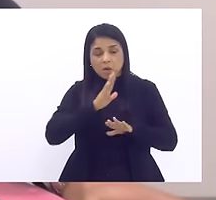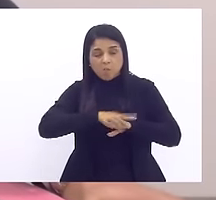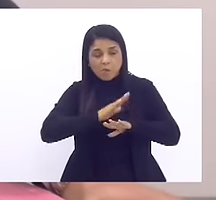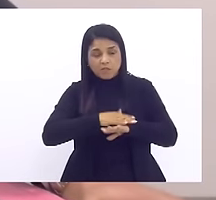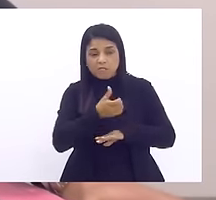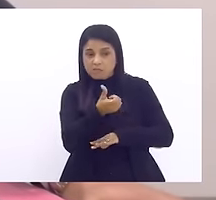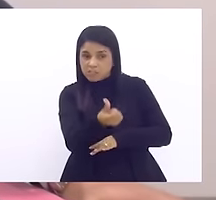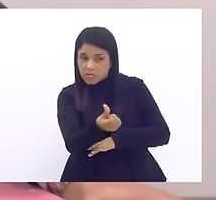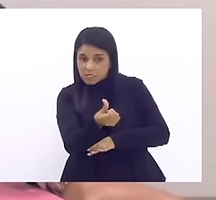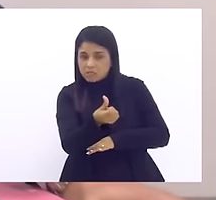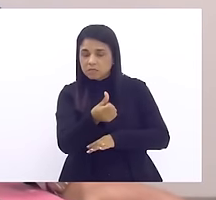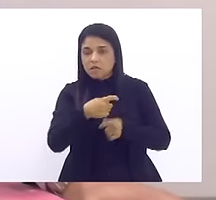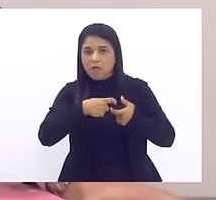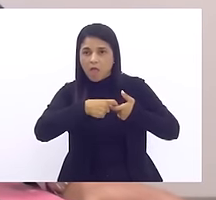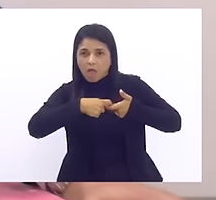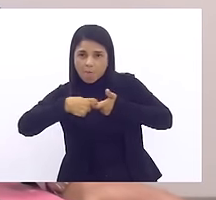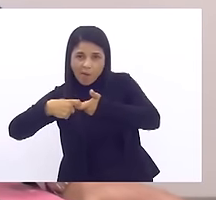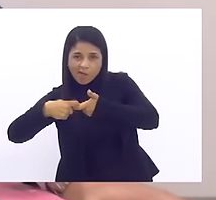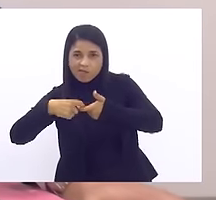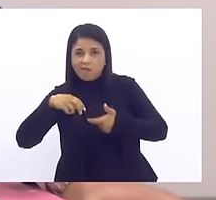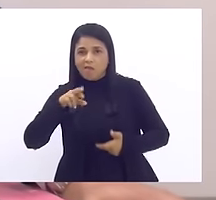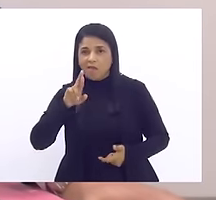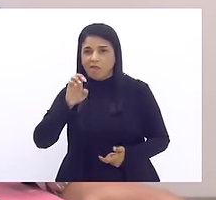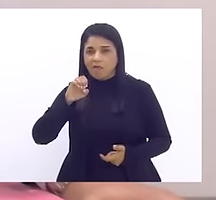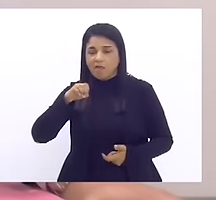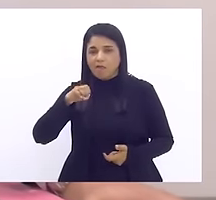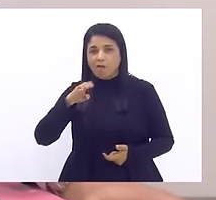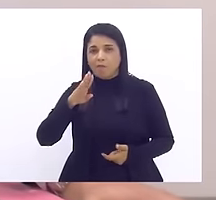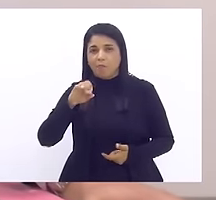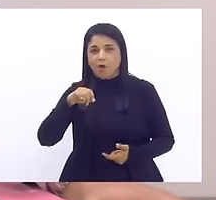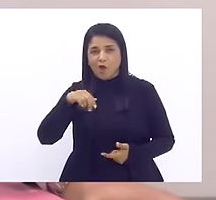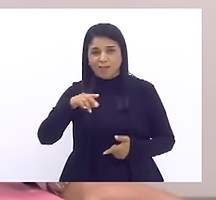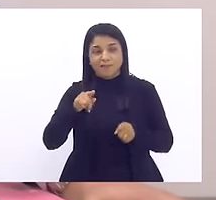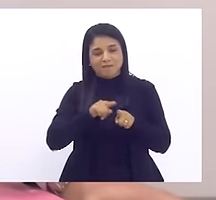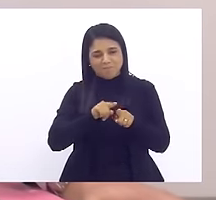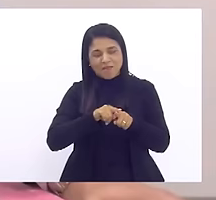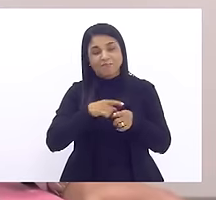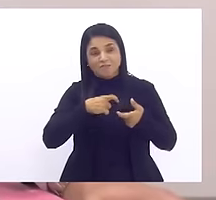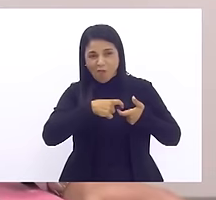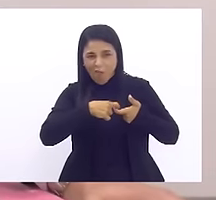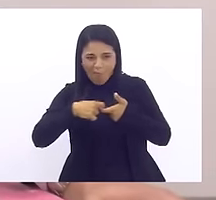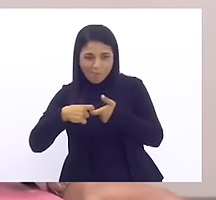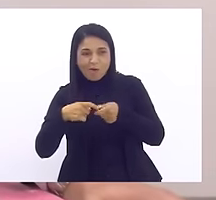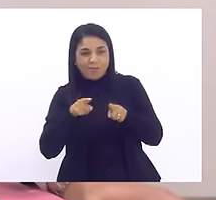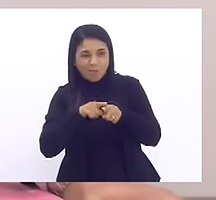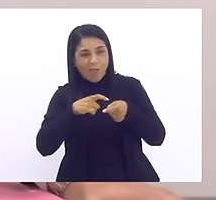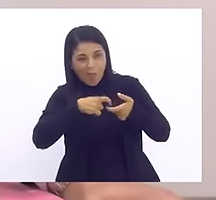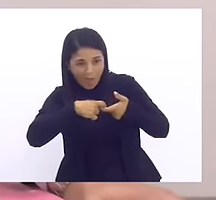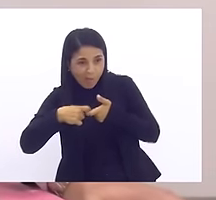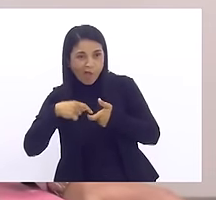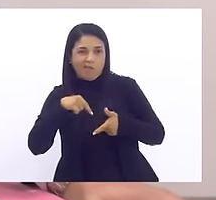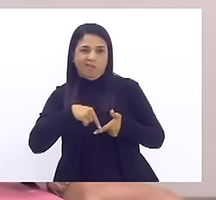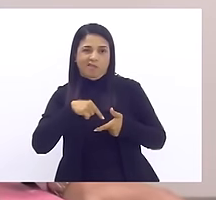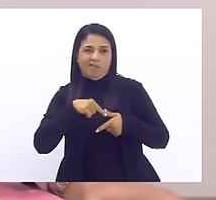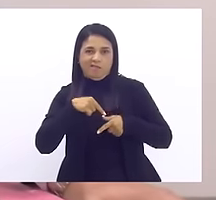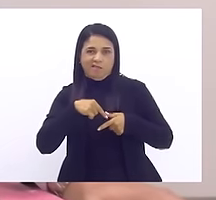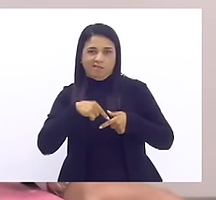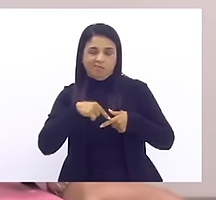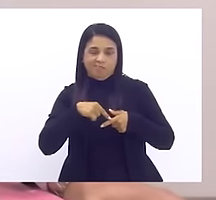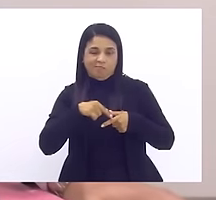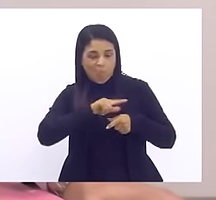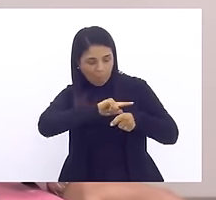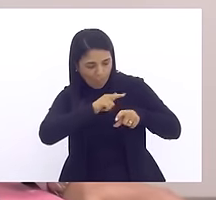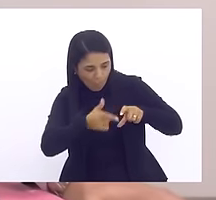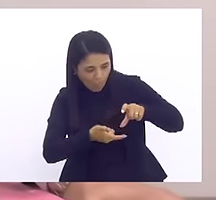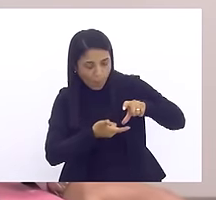alguns carros já tinham saído inclusive foi o dia que a gente rebocou o reboque que o reboque da PLL em condições deploráveis